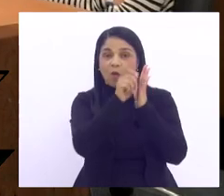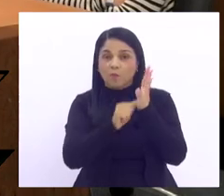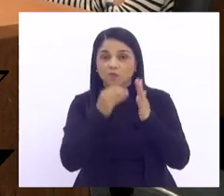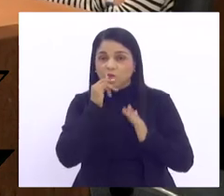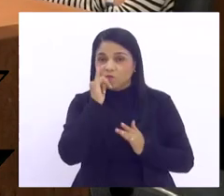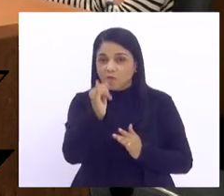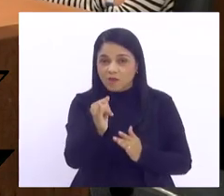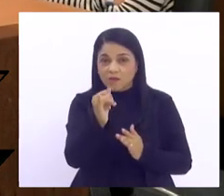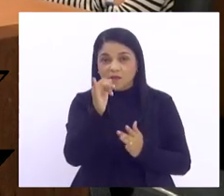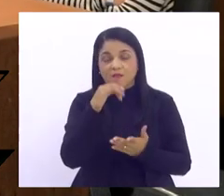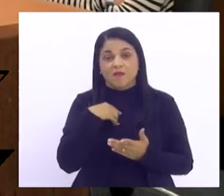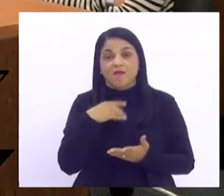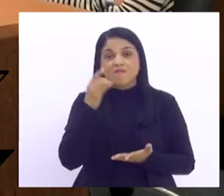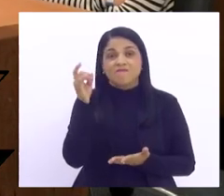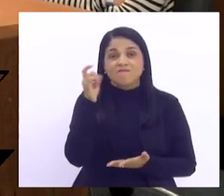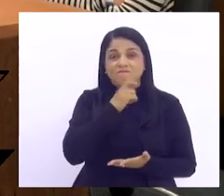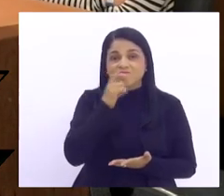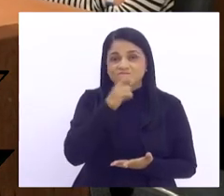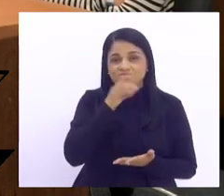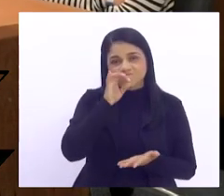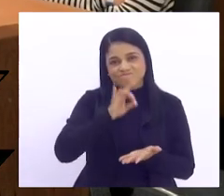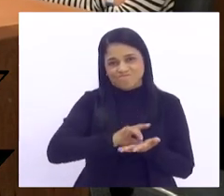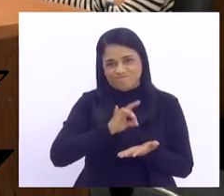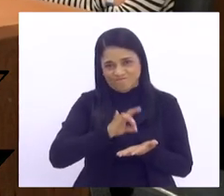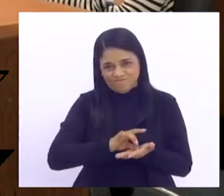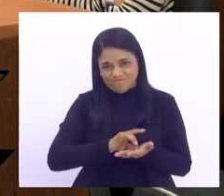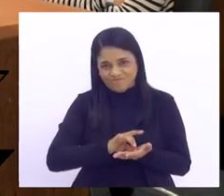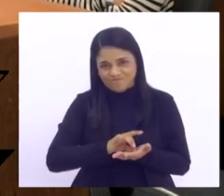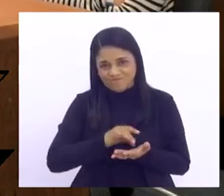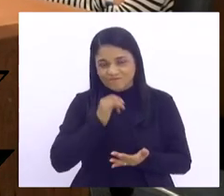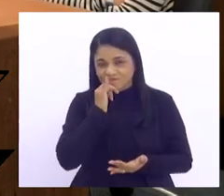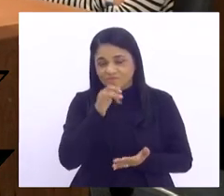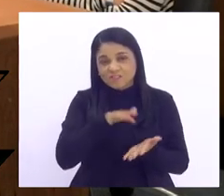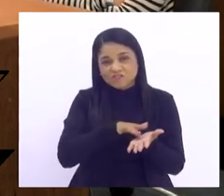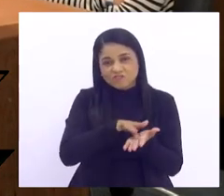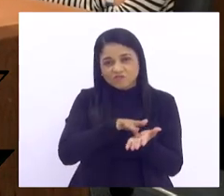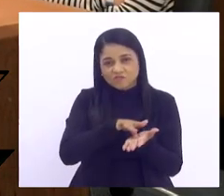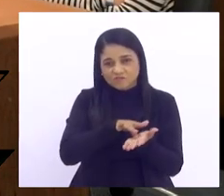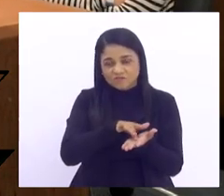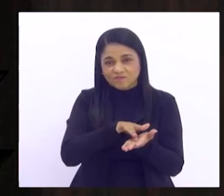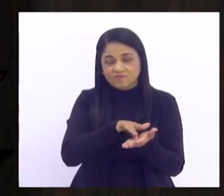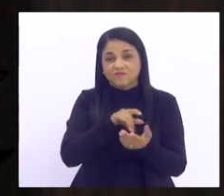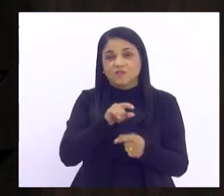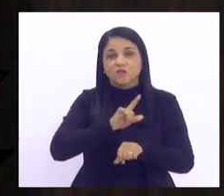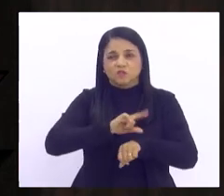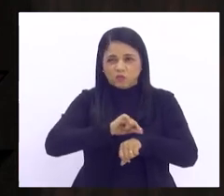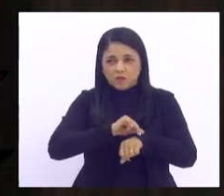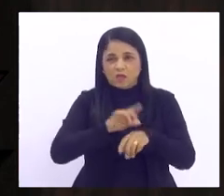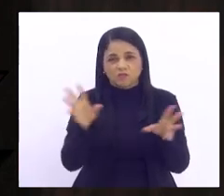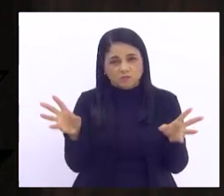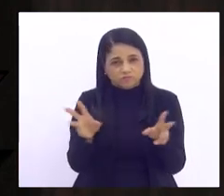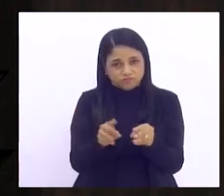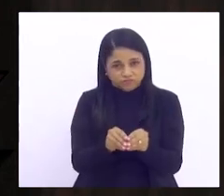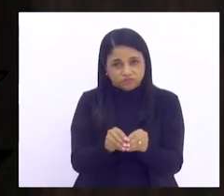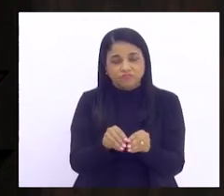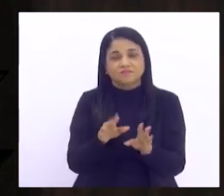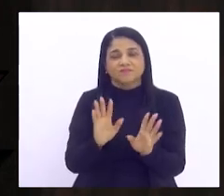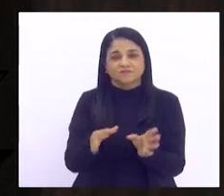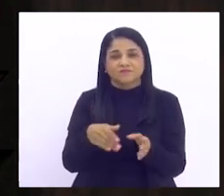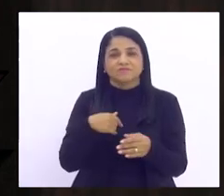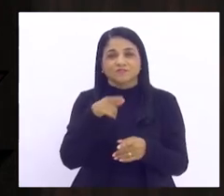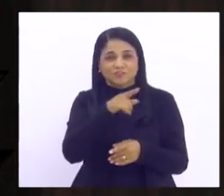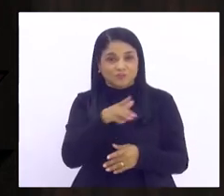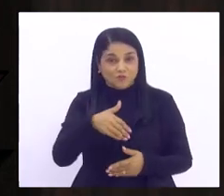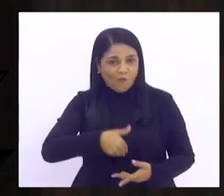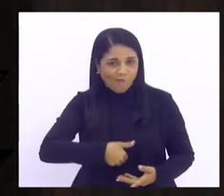é uma verdade tida como inconveniente. Já vou caminhando para o fim, considerando o horário. Imagino que os senhores também estejam com